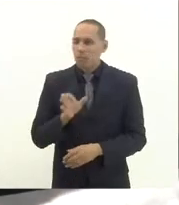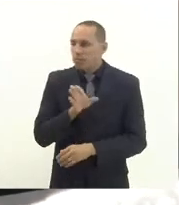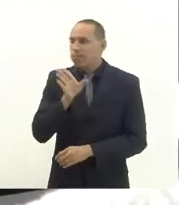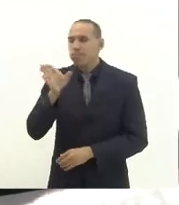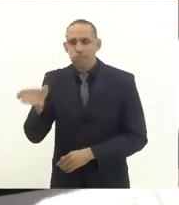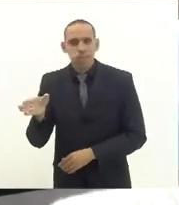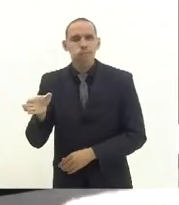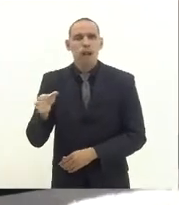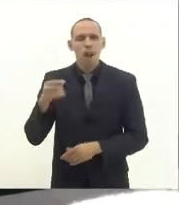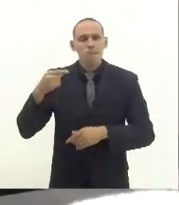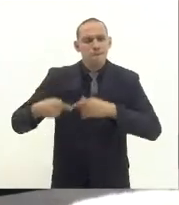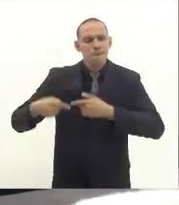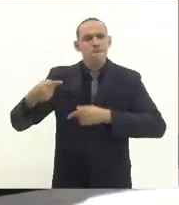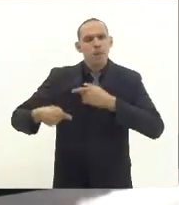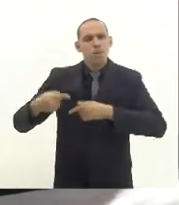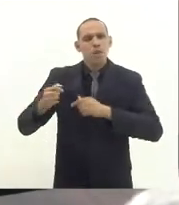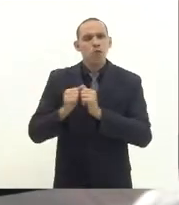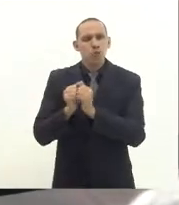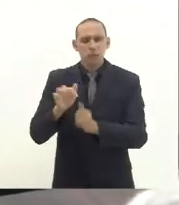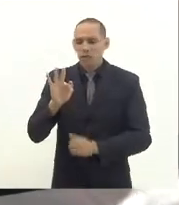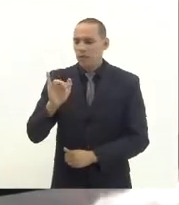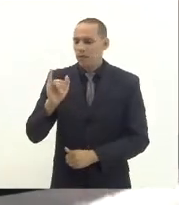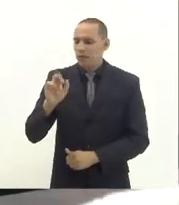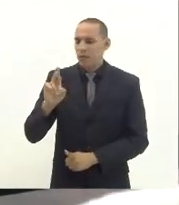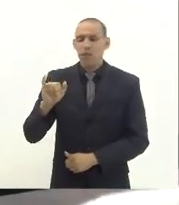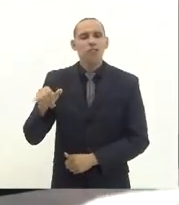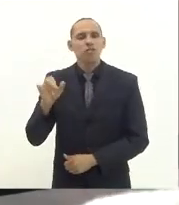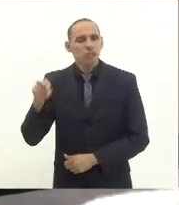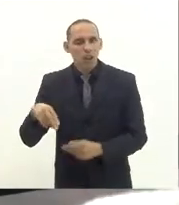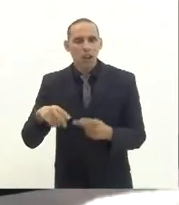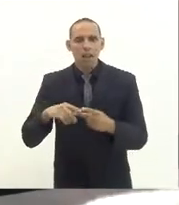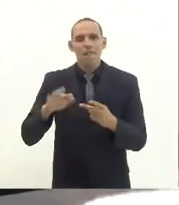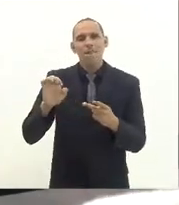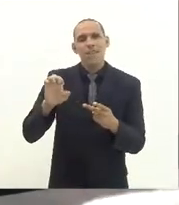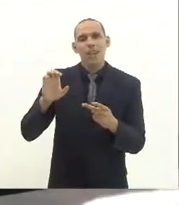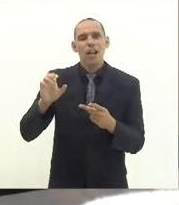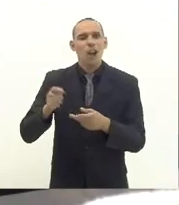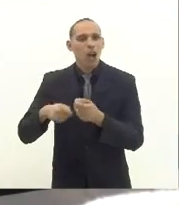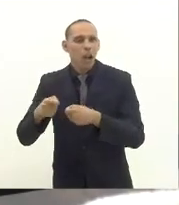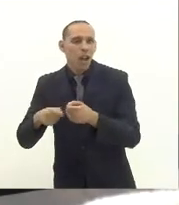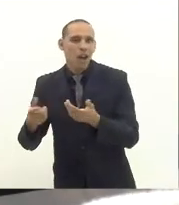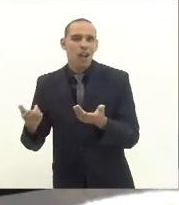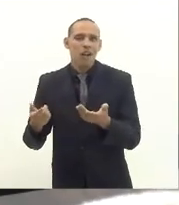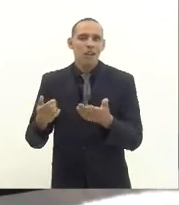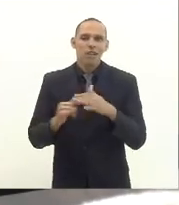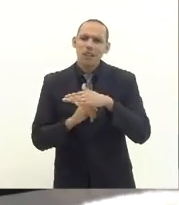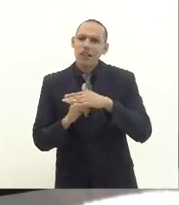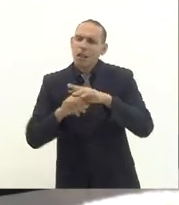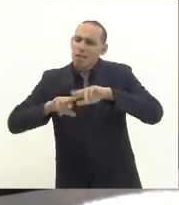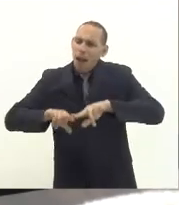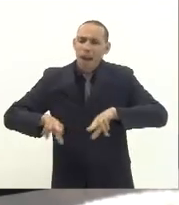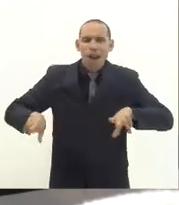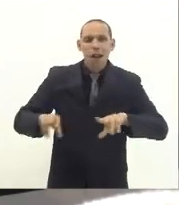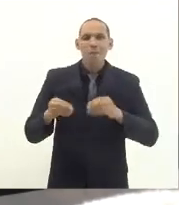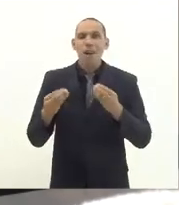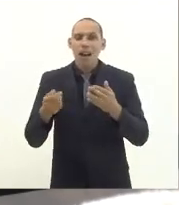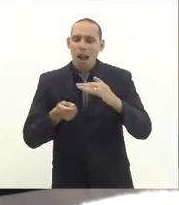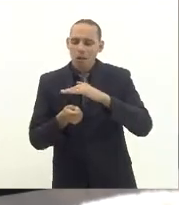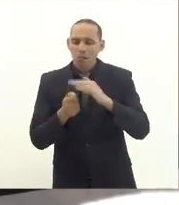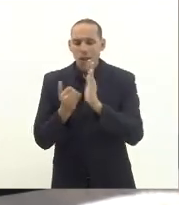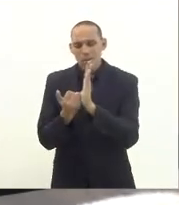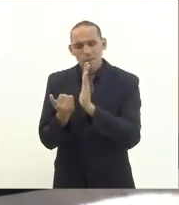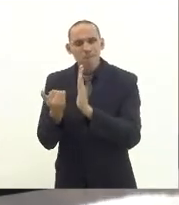Itaperuna debatendo com a feijão com a Fecomércio com tantas instituições o avanço dos